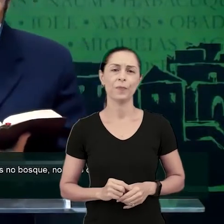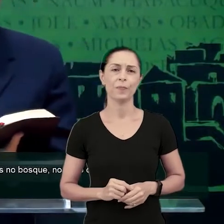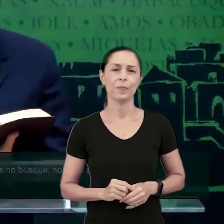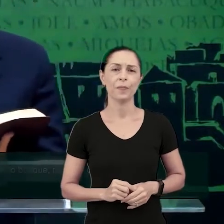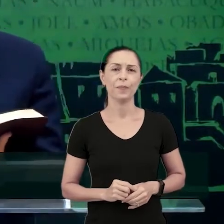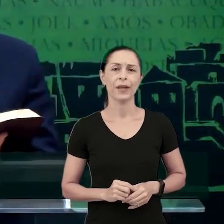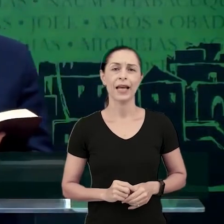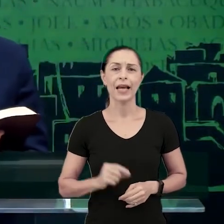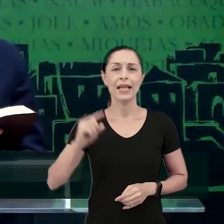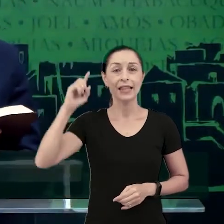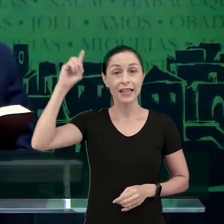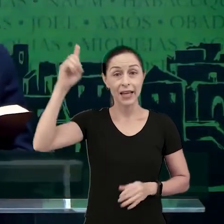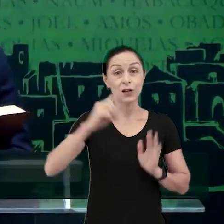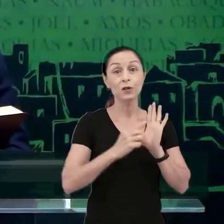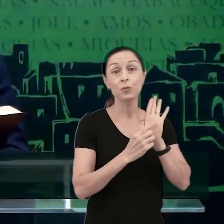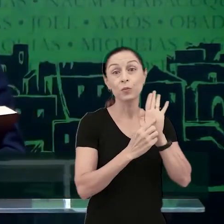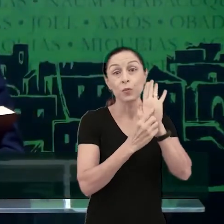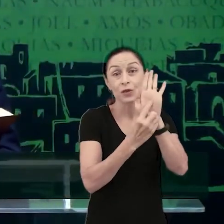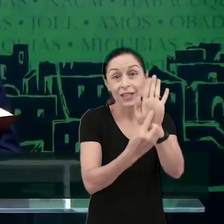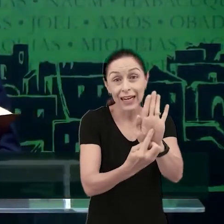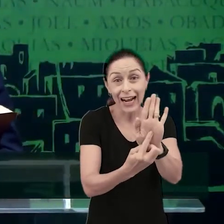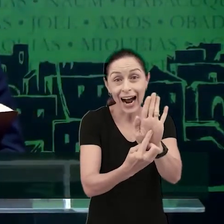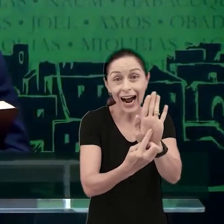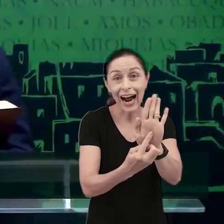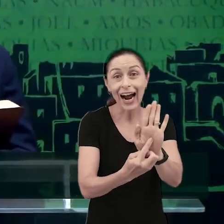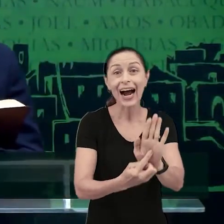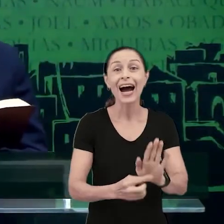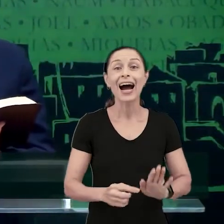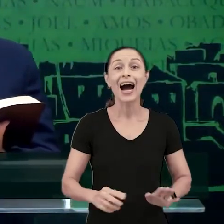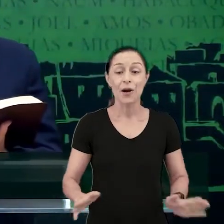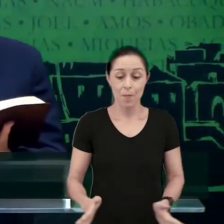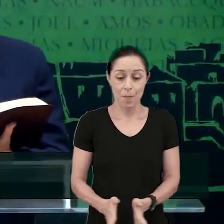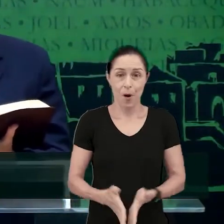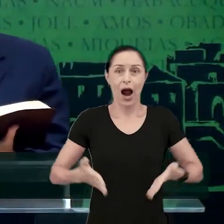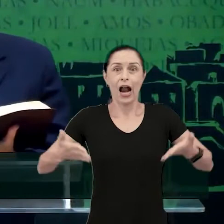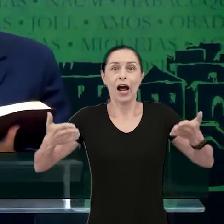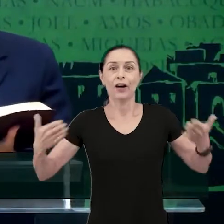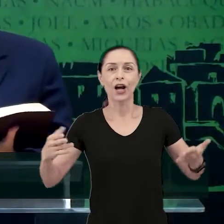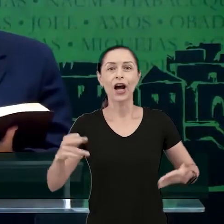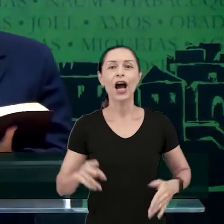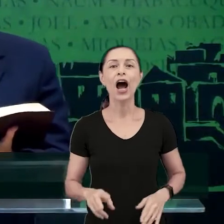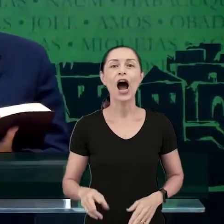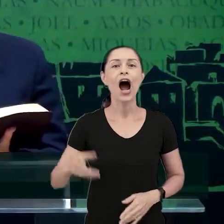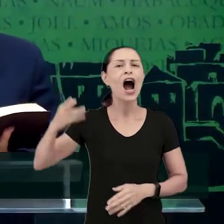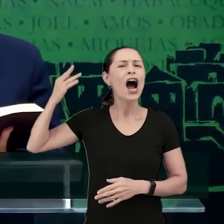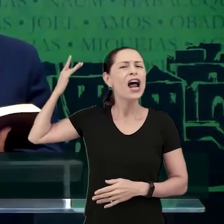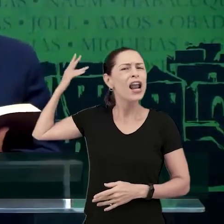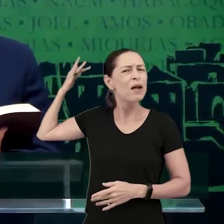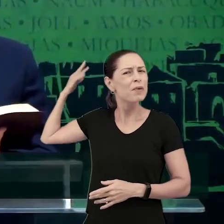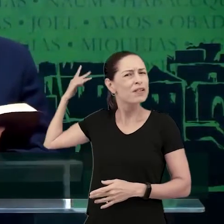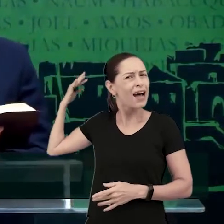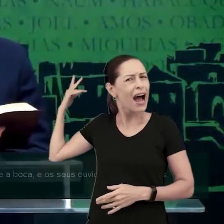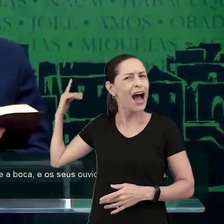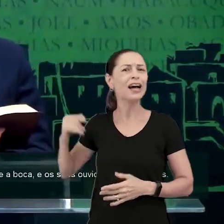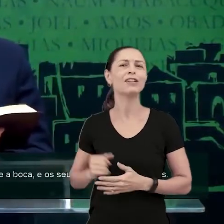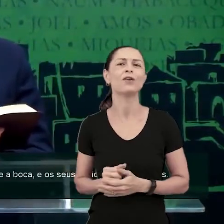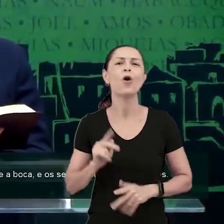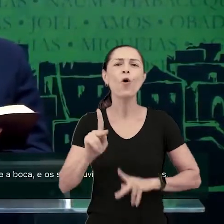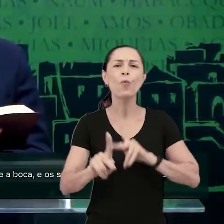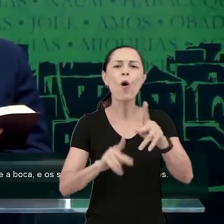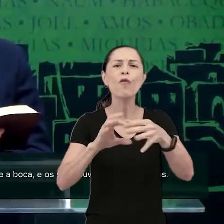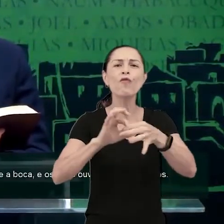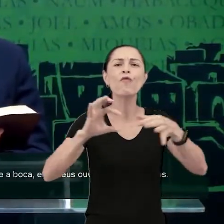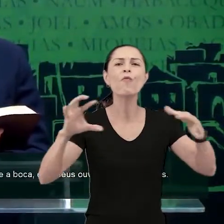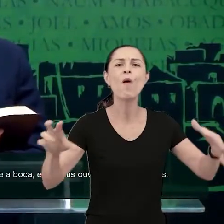lhe mostrarei maravilhas, como nos dias da tua saída da terra do Egito. As nações verão isso e se envergonharão